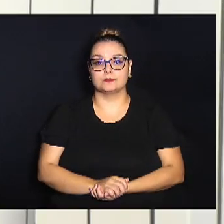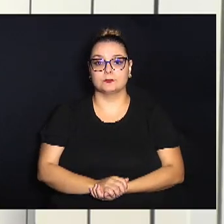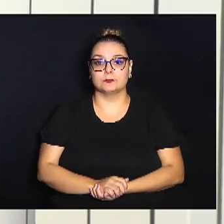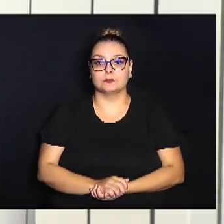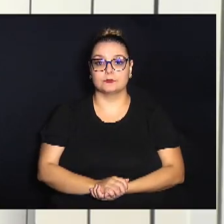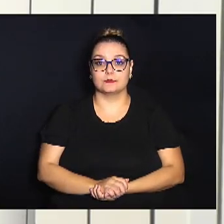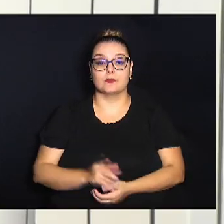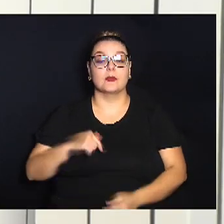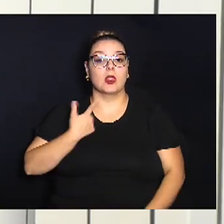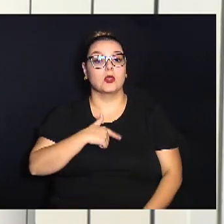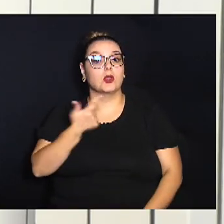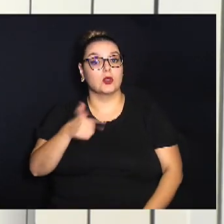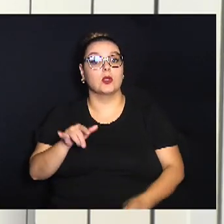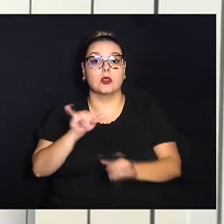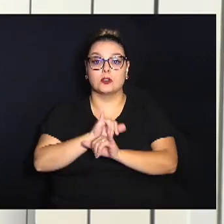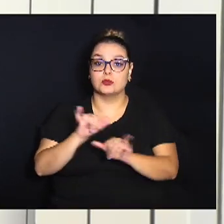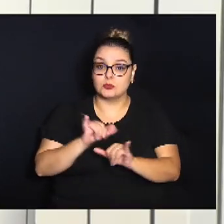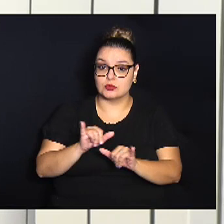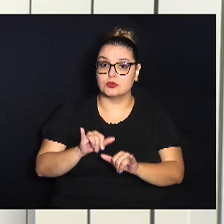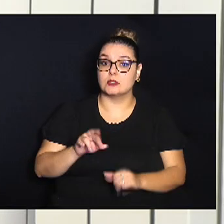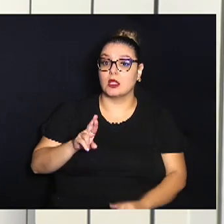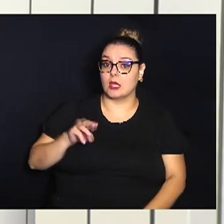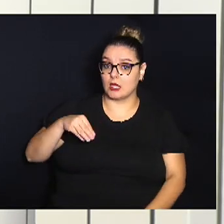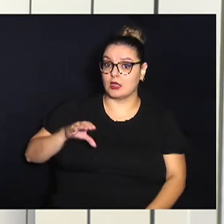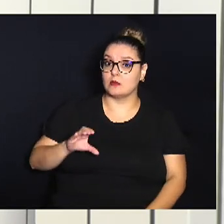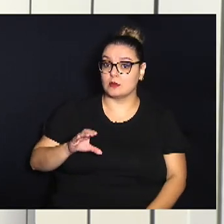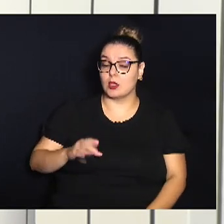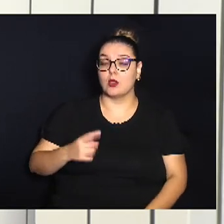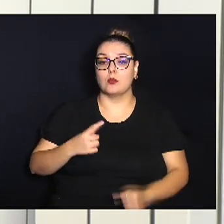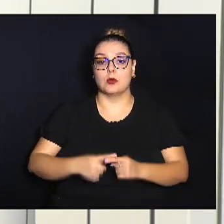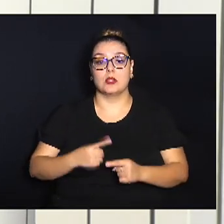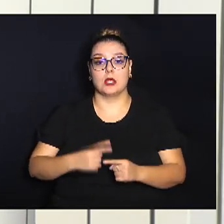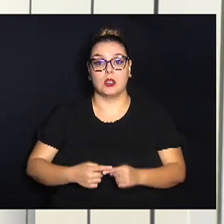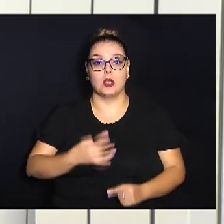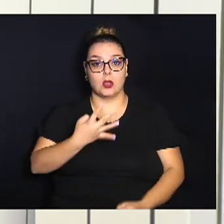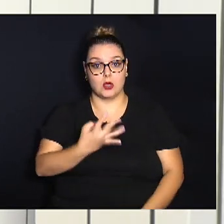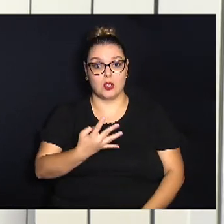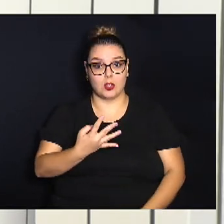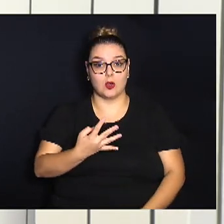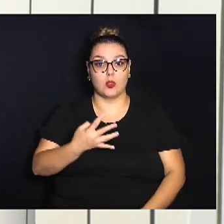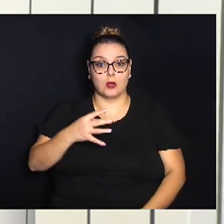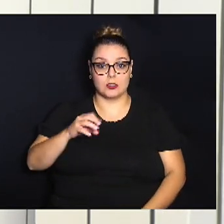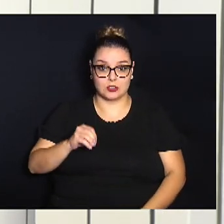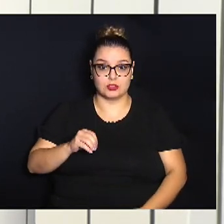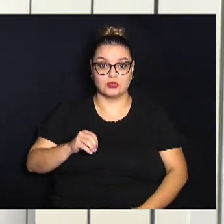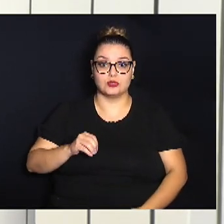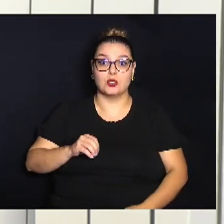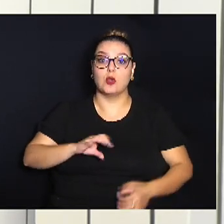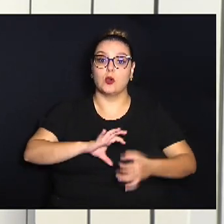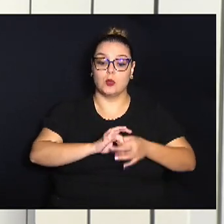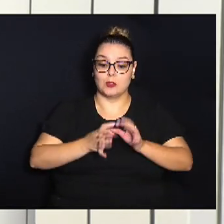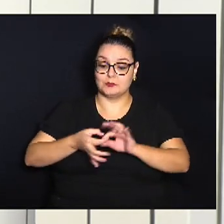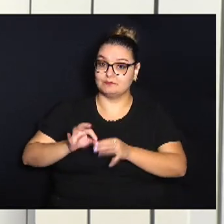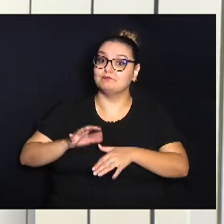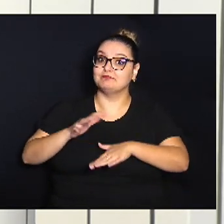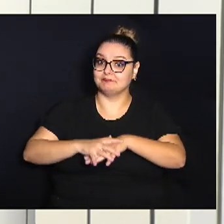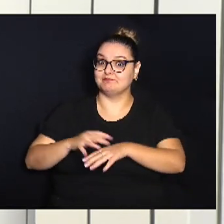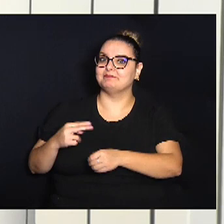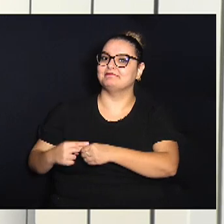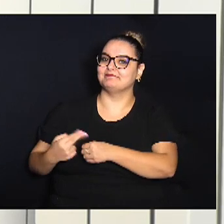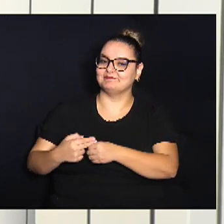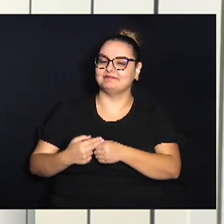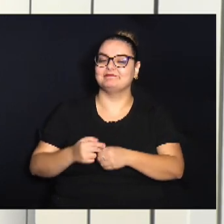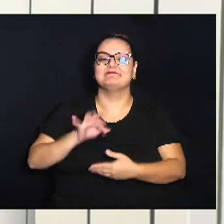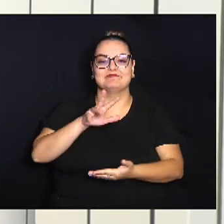E a gente segue com as notícias da metrópole, porque a 40ª Olimpíada de Matemática da Unicamp está com